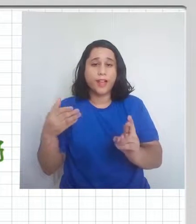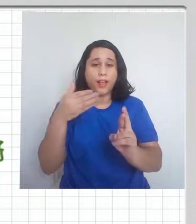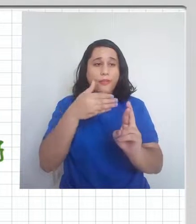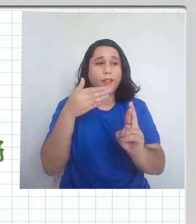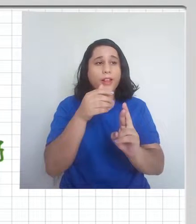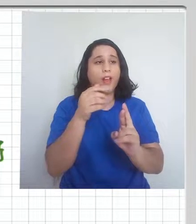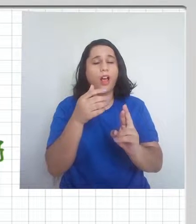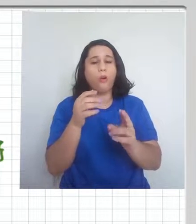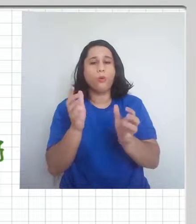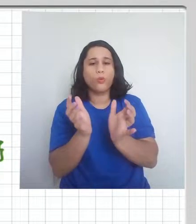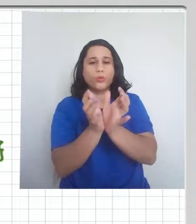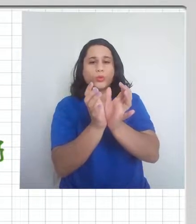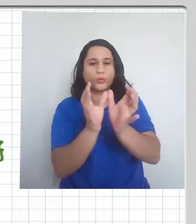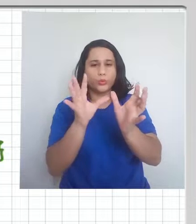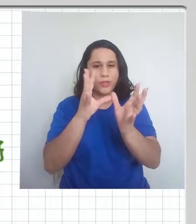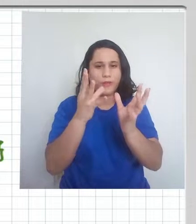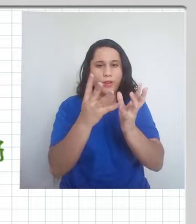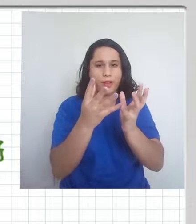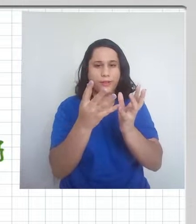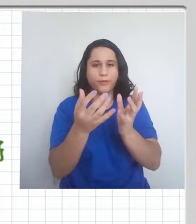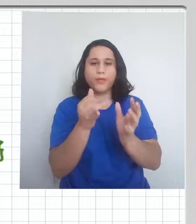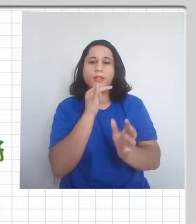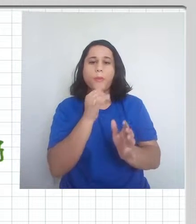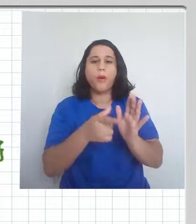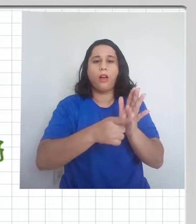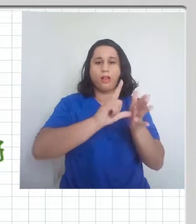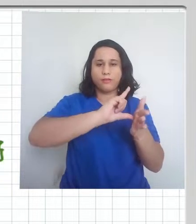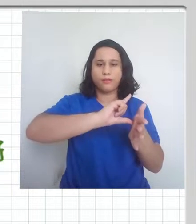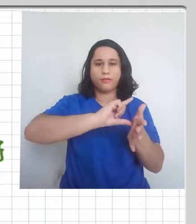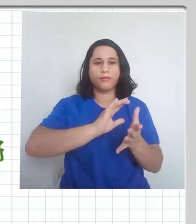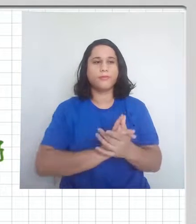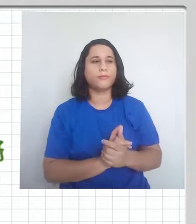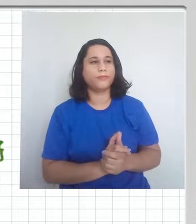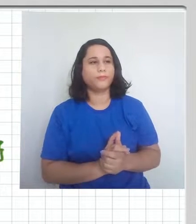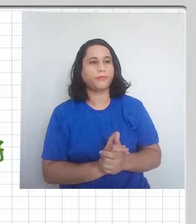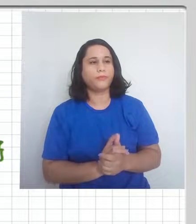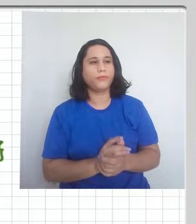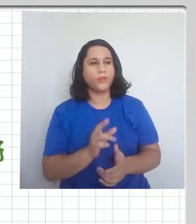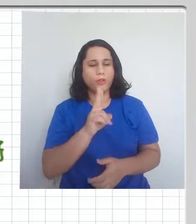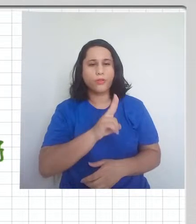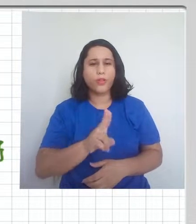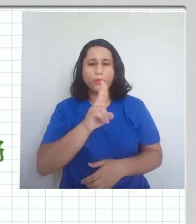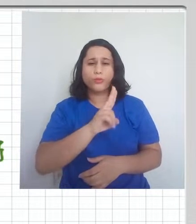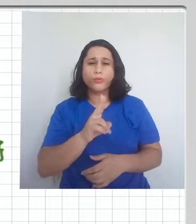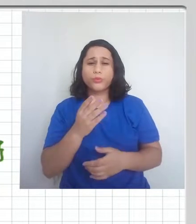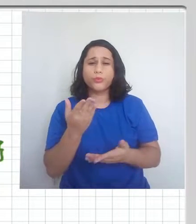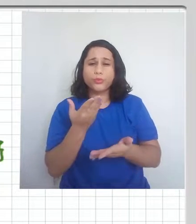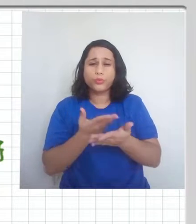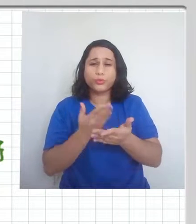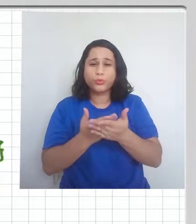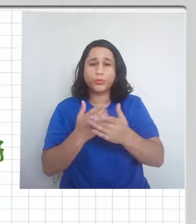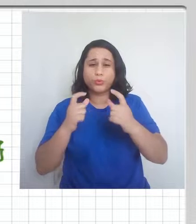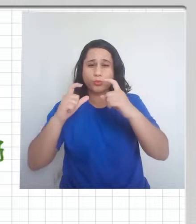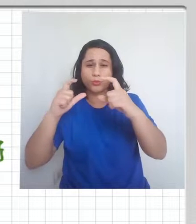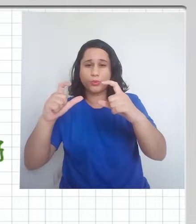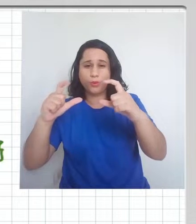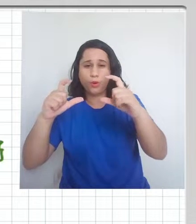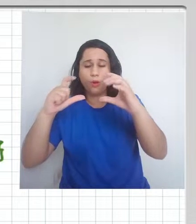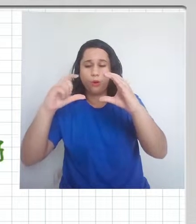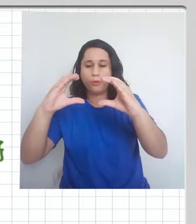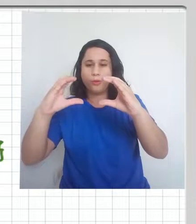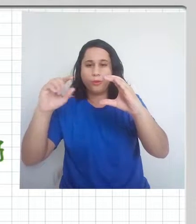essas representações. Ela é muito utilizada exatamente no estudo das funções. E perceba que todos esses